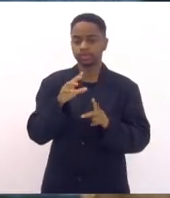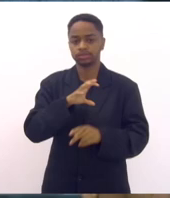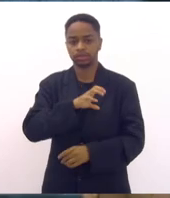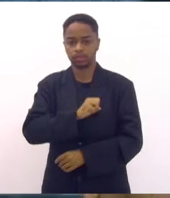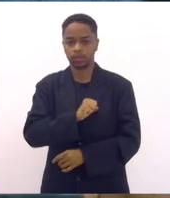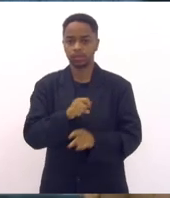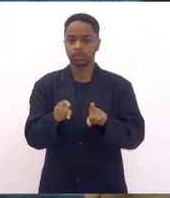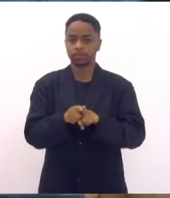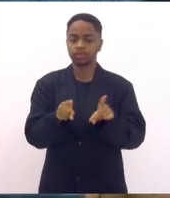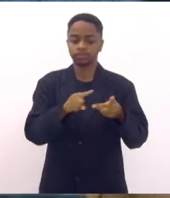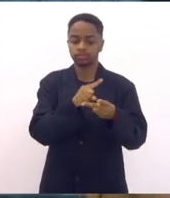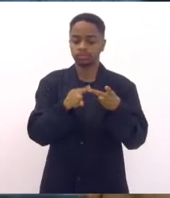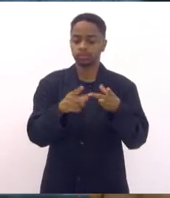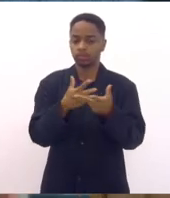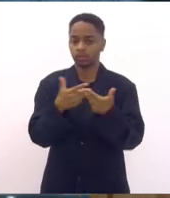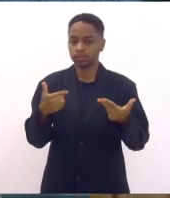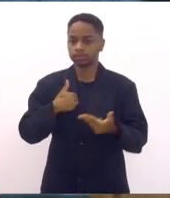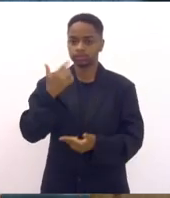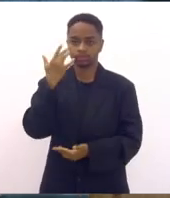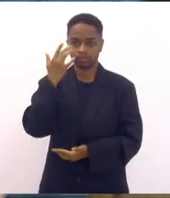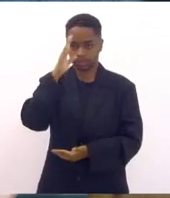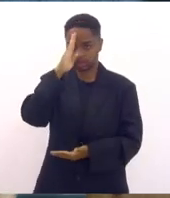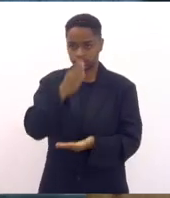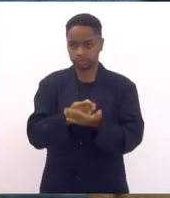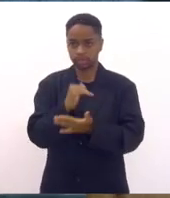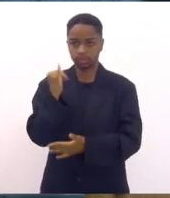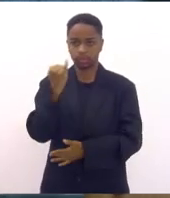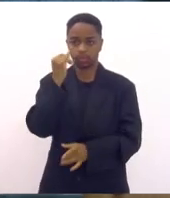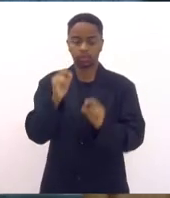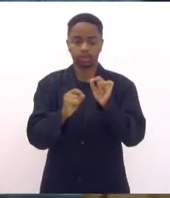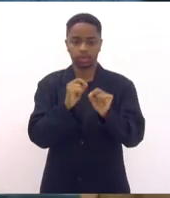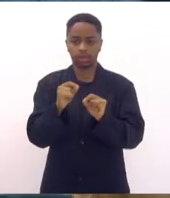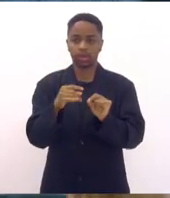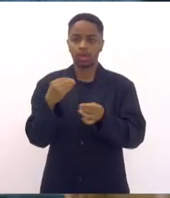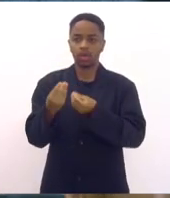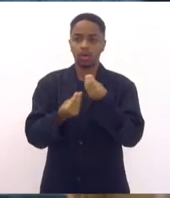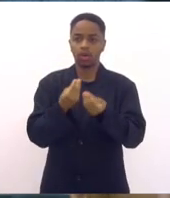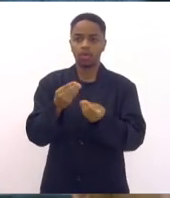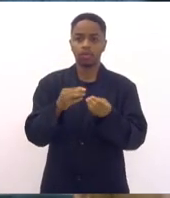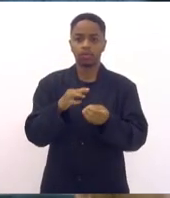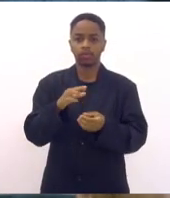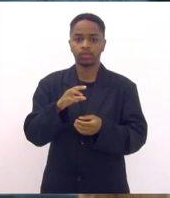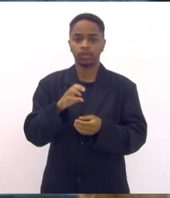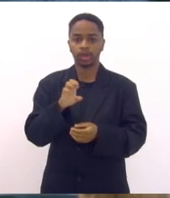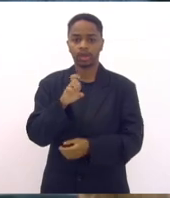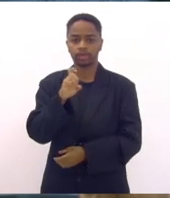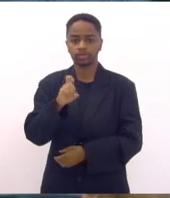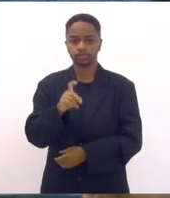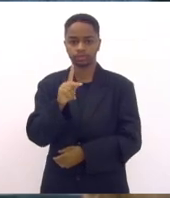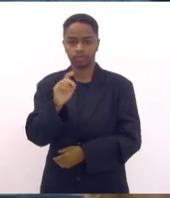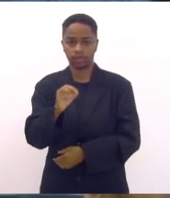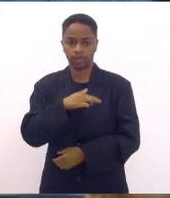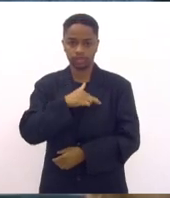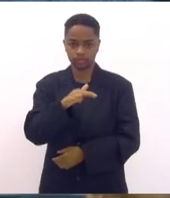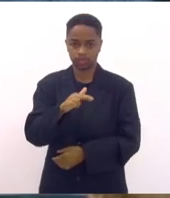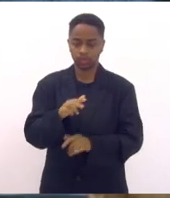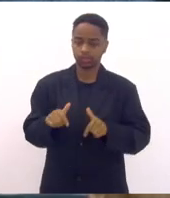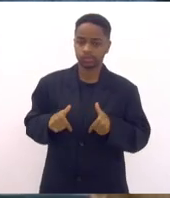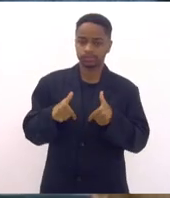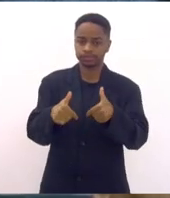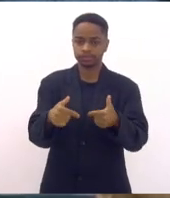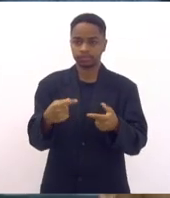o segundo ponto que acho muito importante é os passos que o Instituto Expo religião vem tomando eu não sou do Rio de